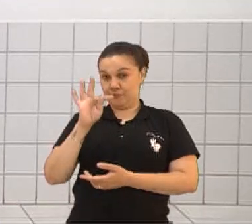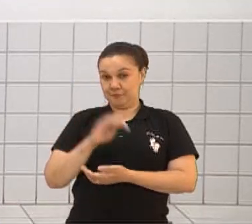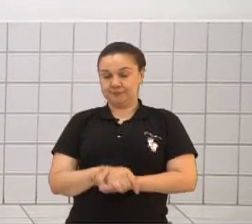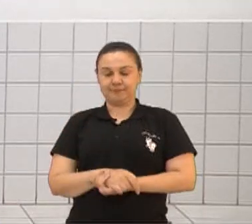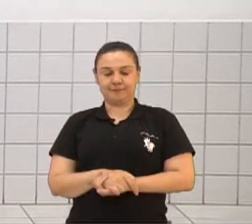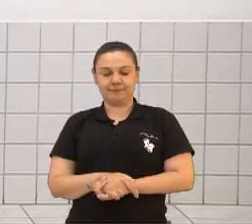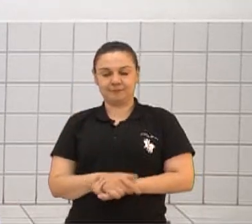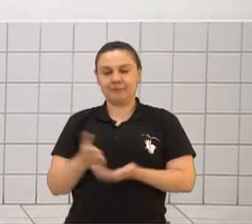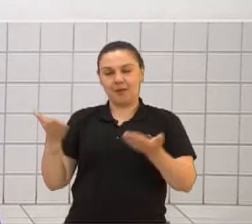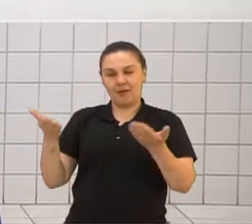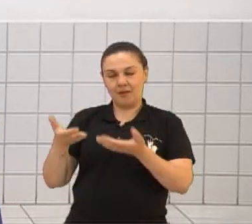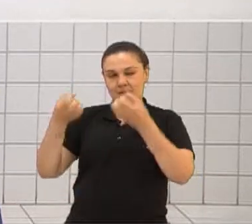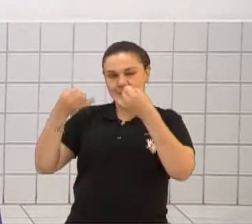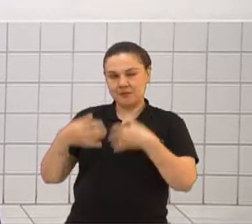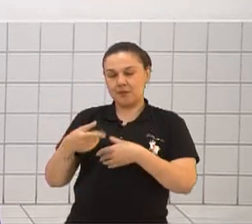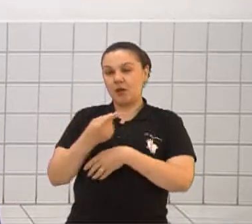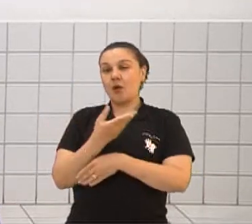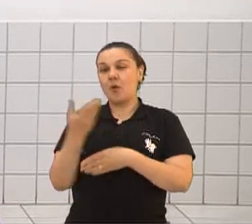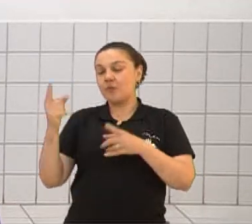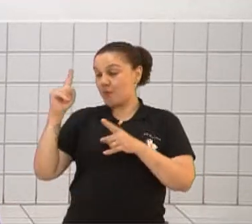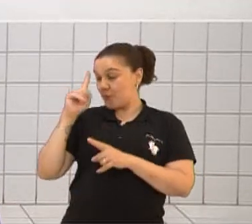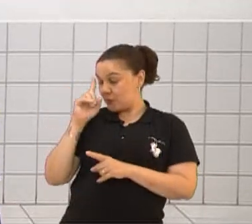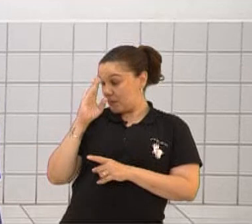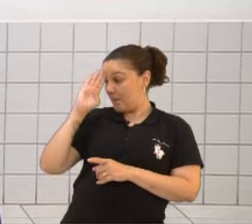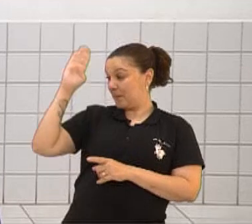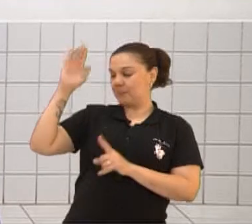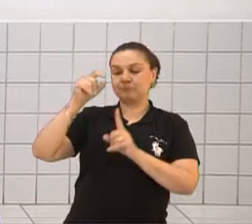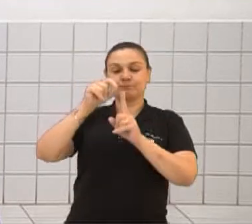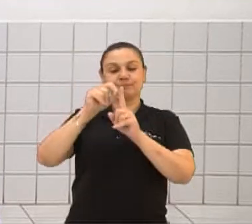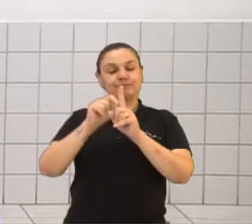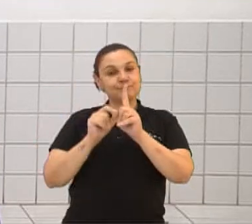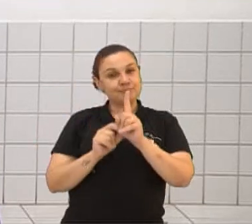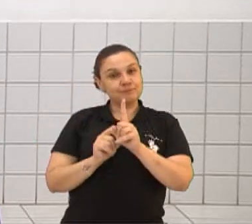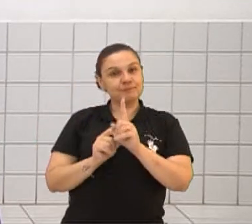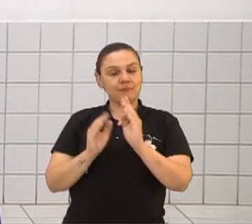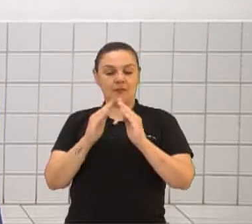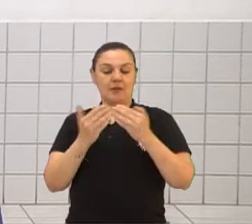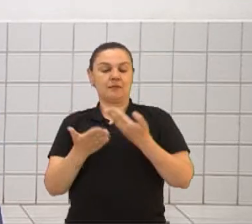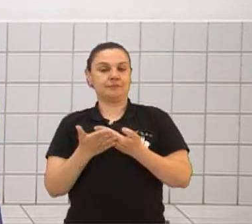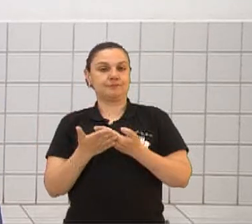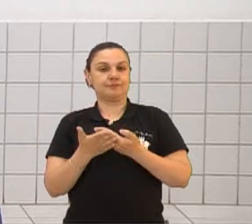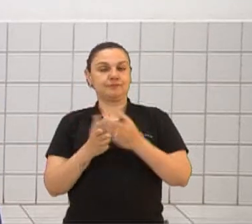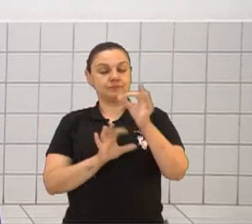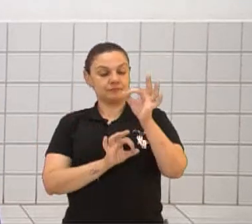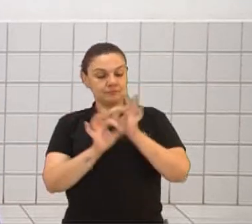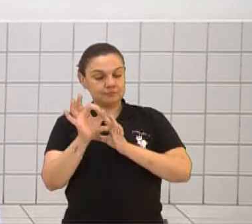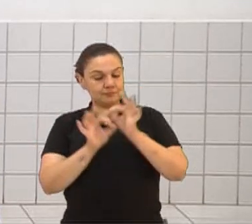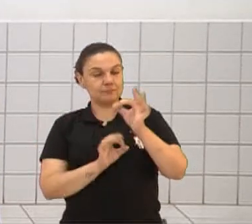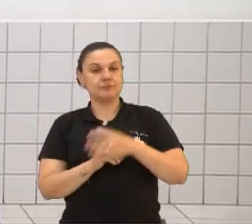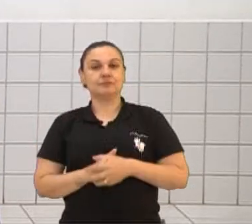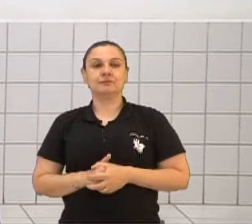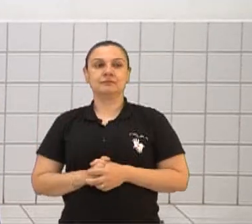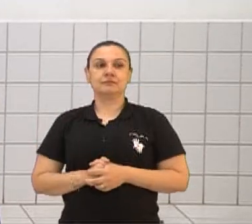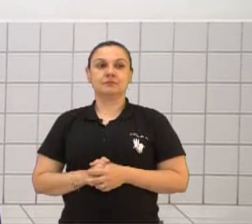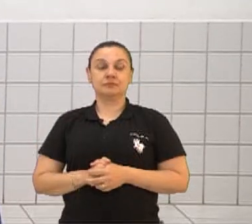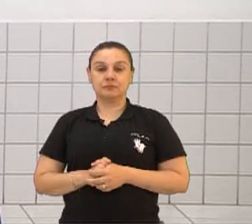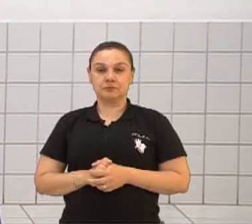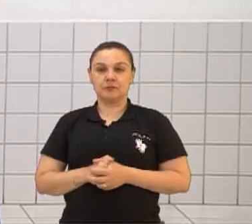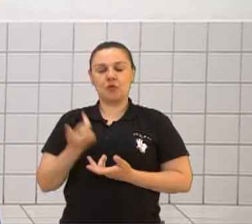agora, professor, para os alunos, quais são os principais temas que essa escola produziu,